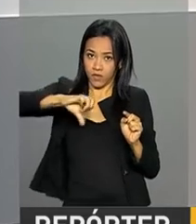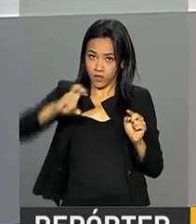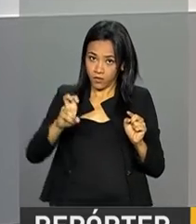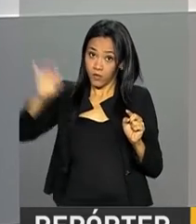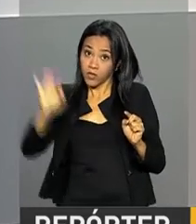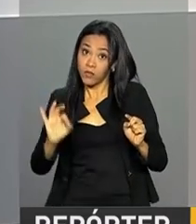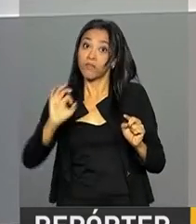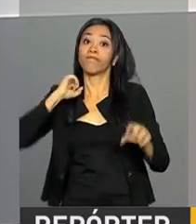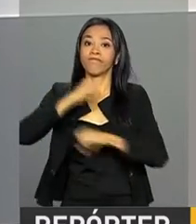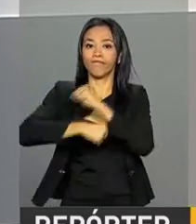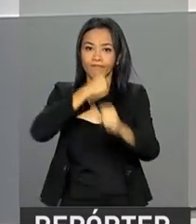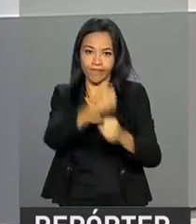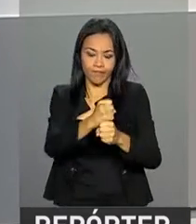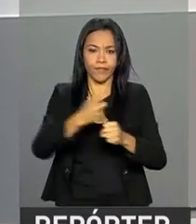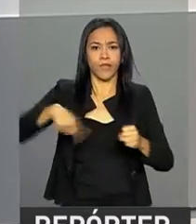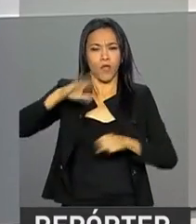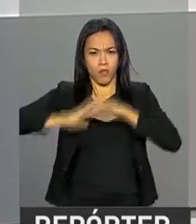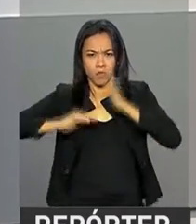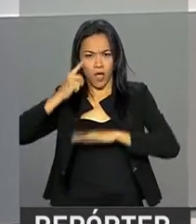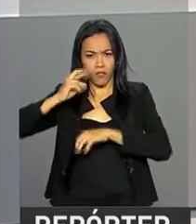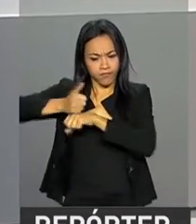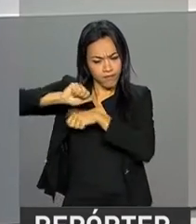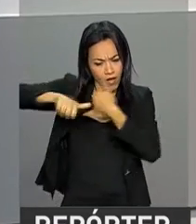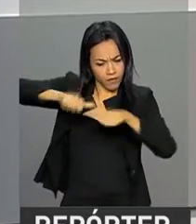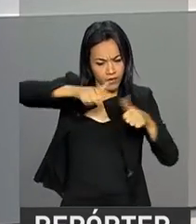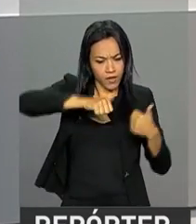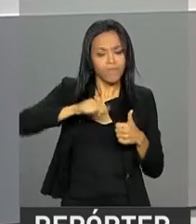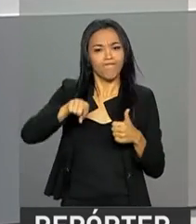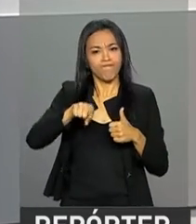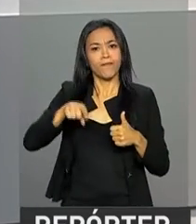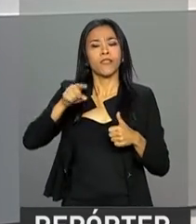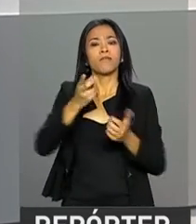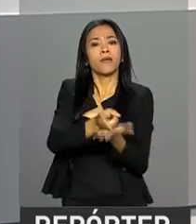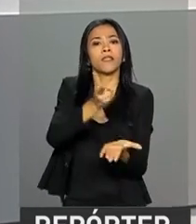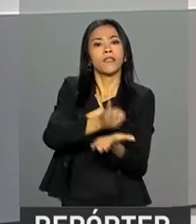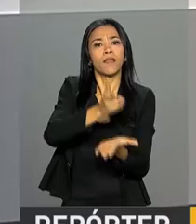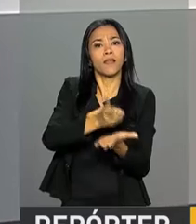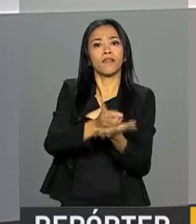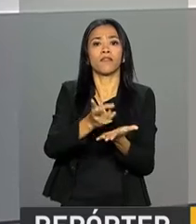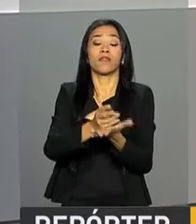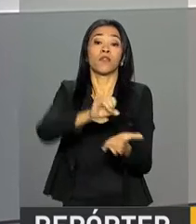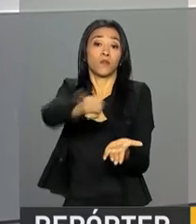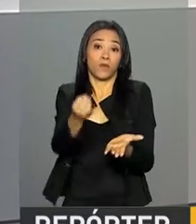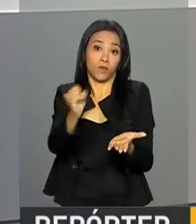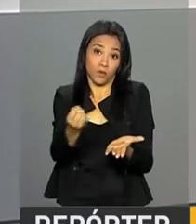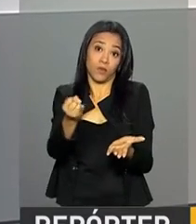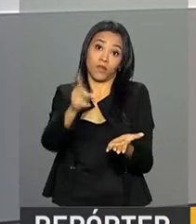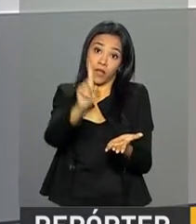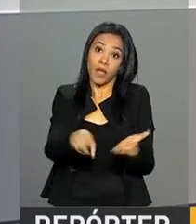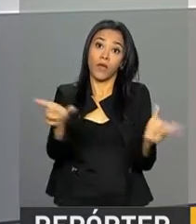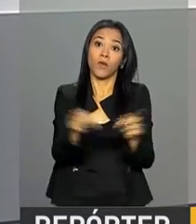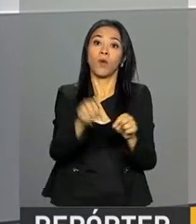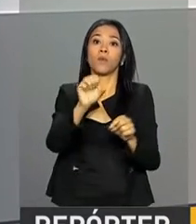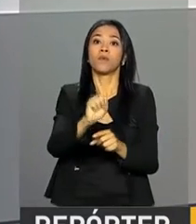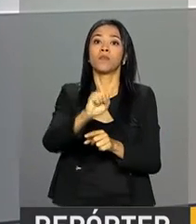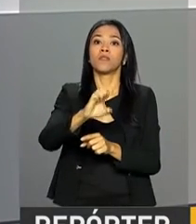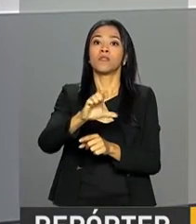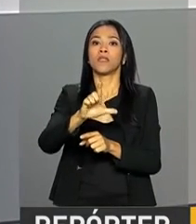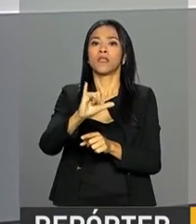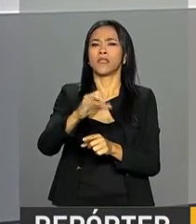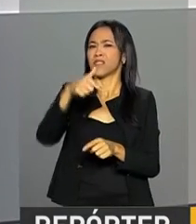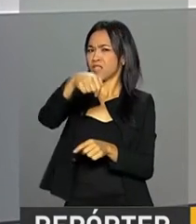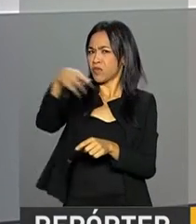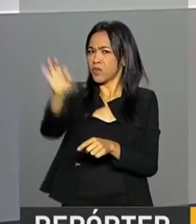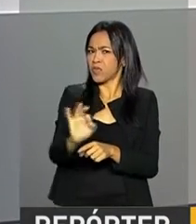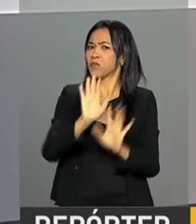ano analistas e investidores mantiveram a estimativa para a taxa básica de juros da economia a selic em sete por cento ao final de